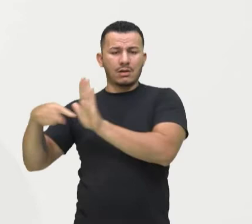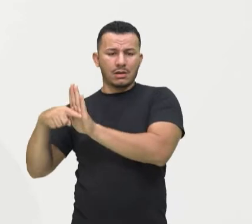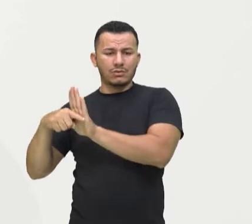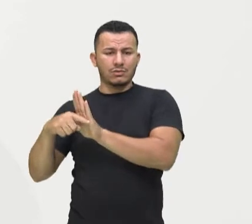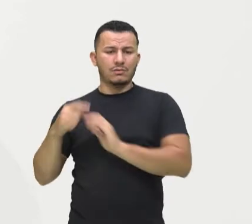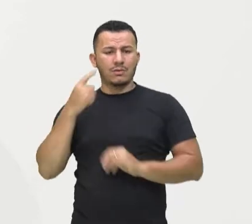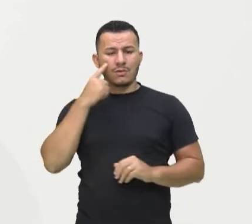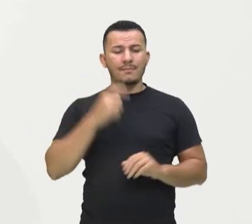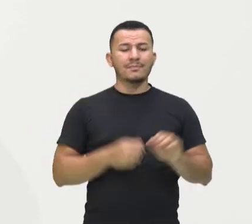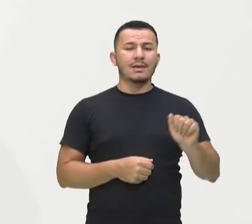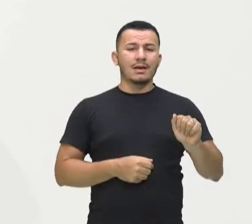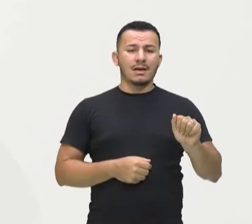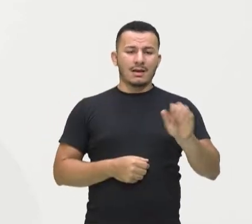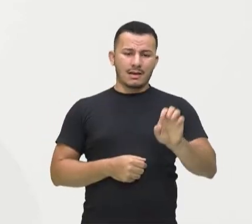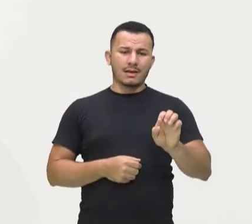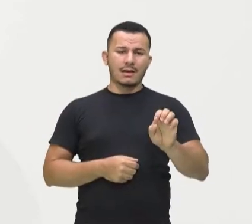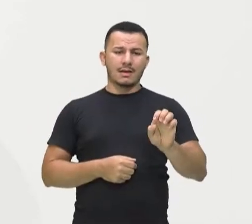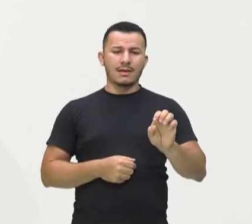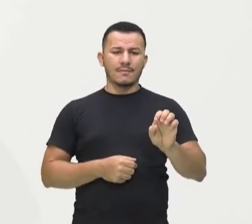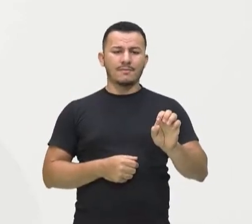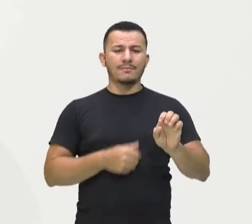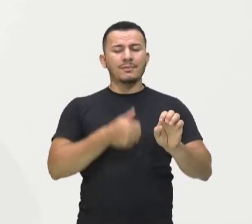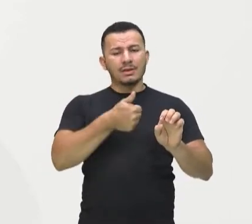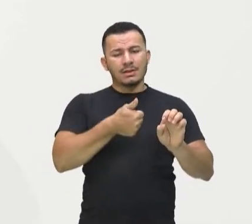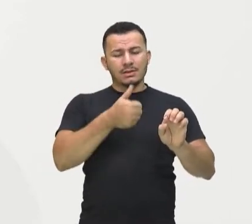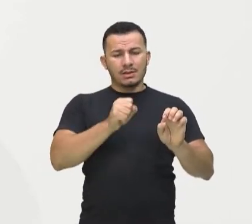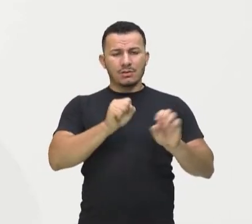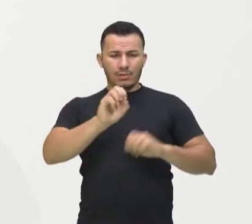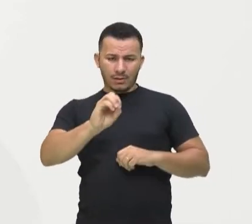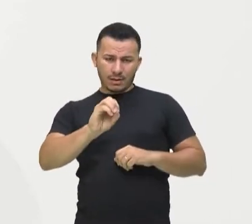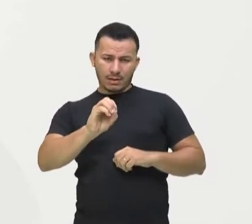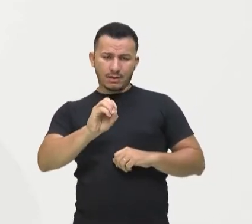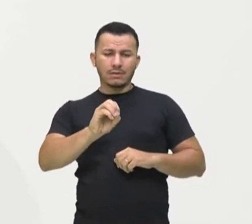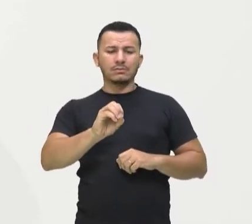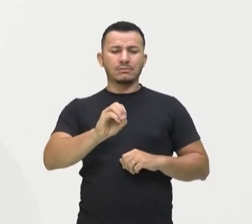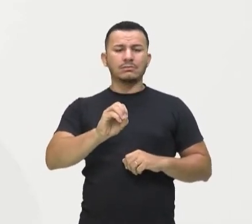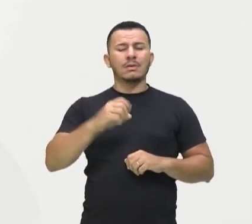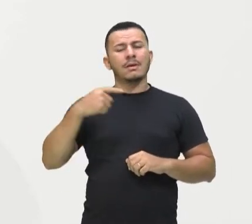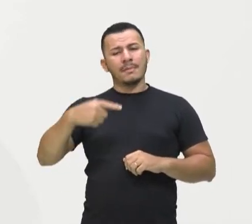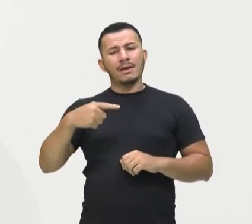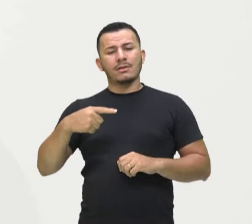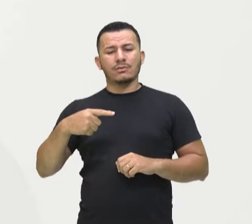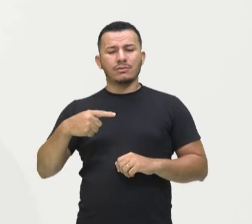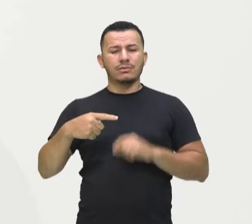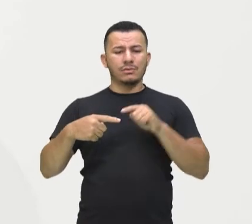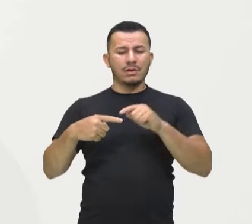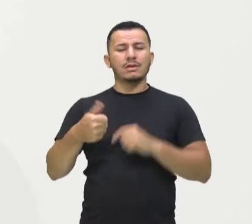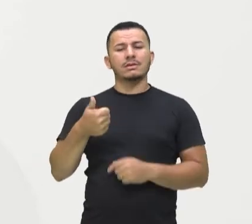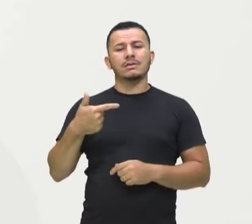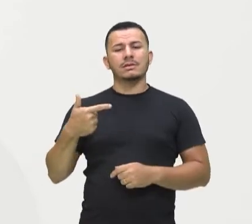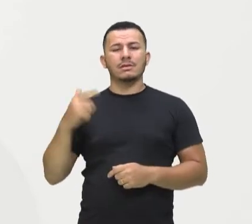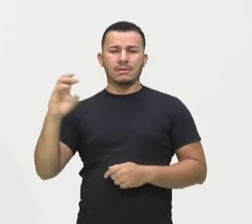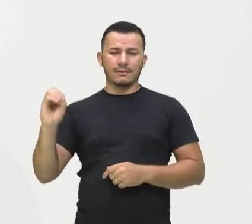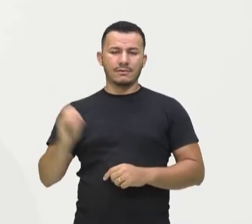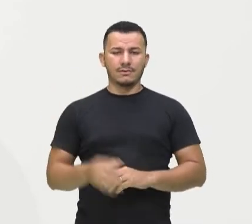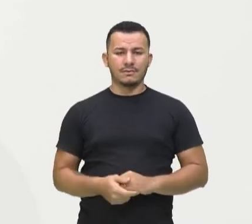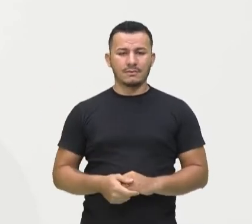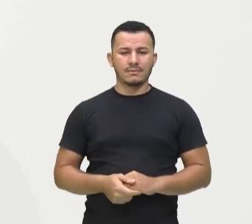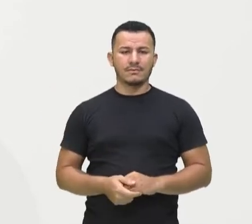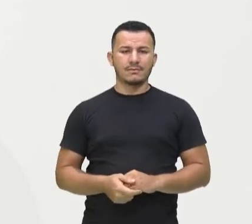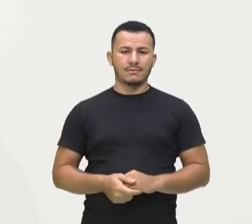assim, ó, com ângulo externo igual a 180 graus menos